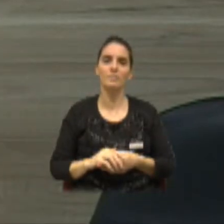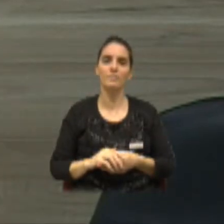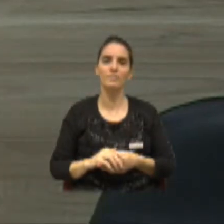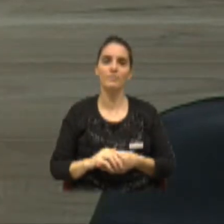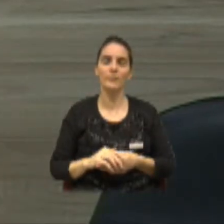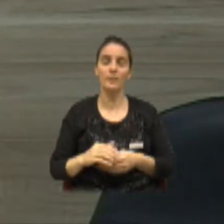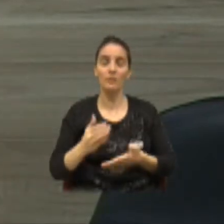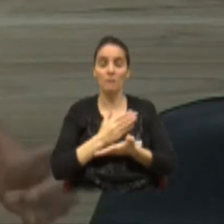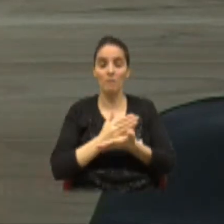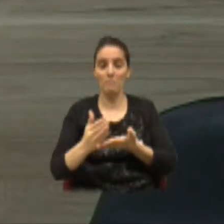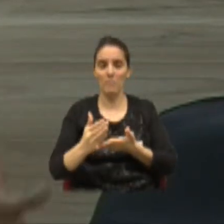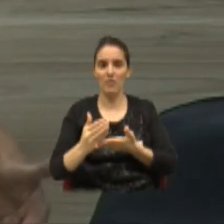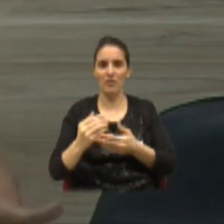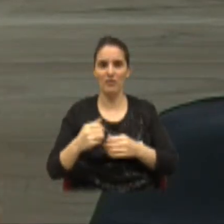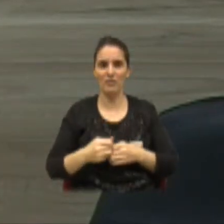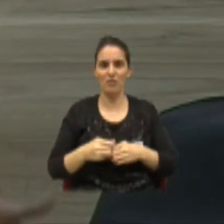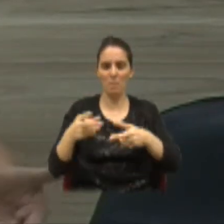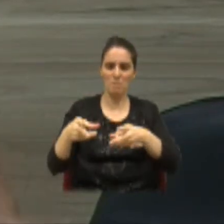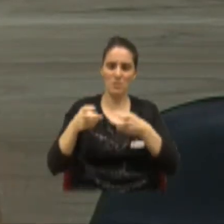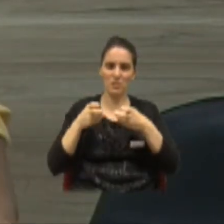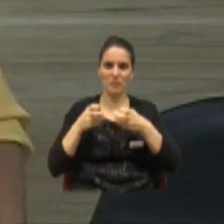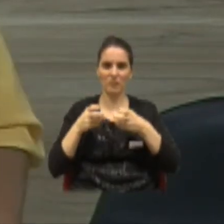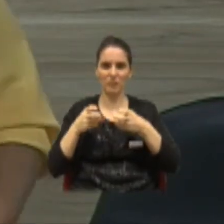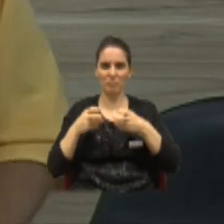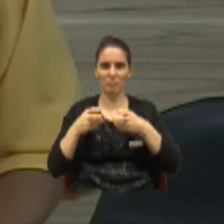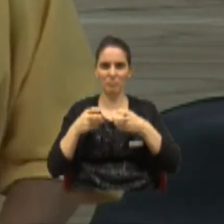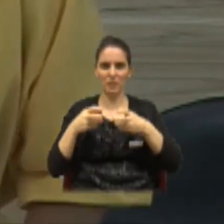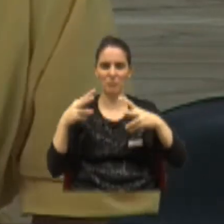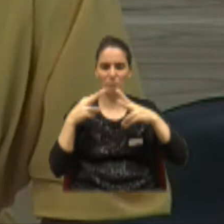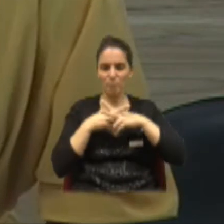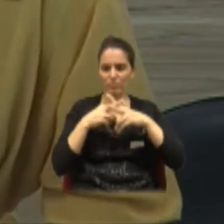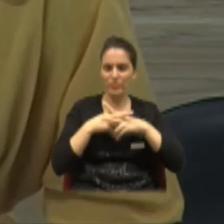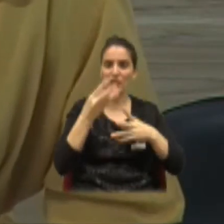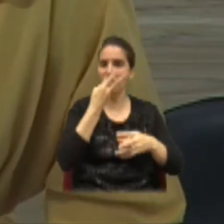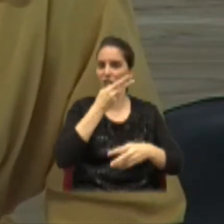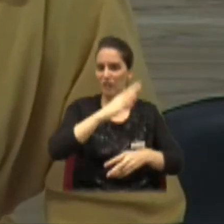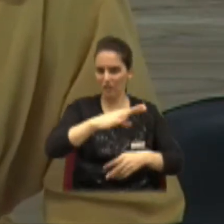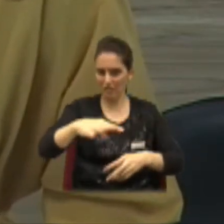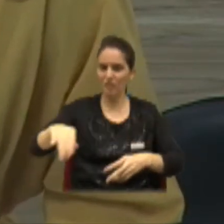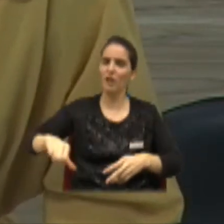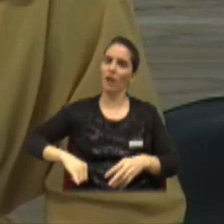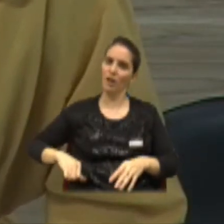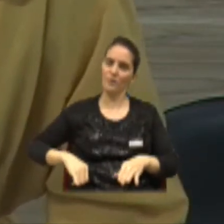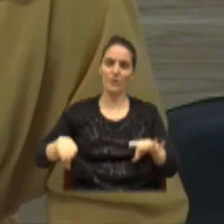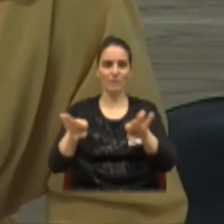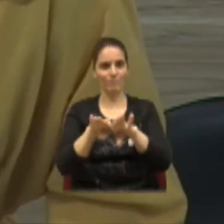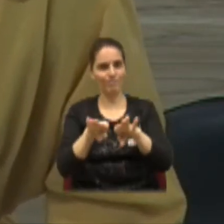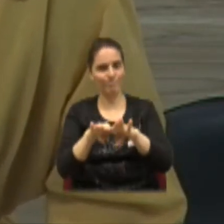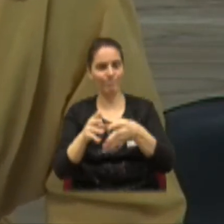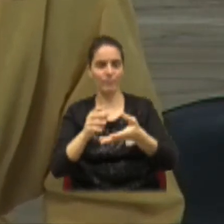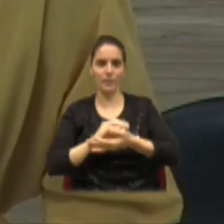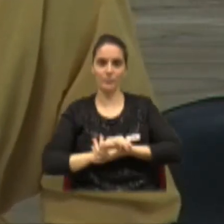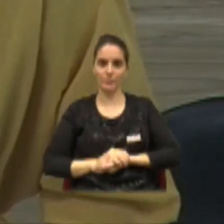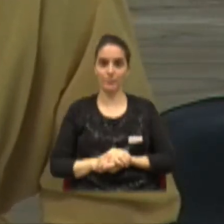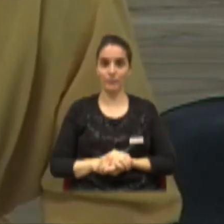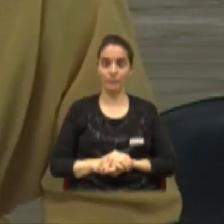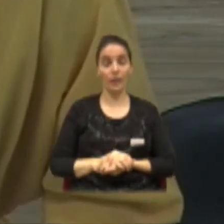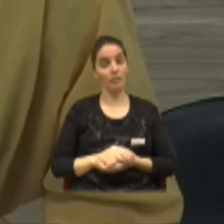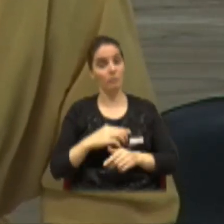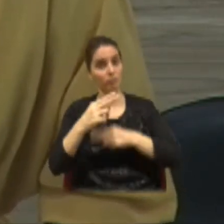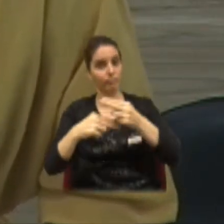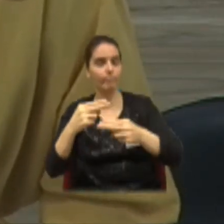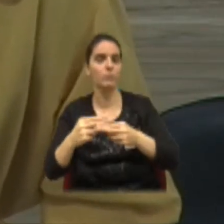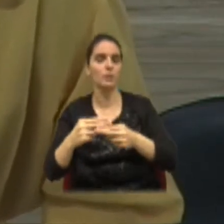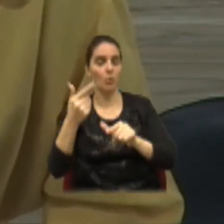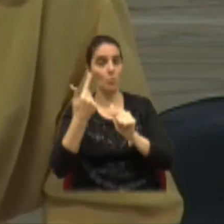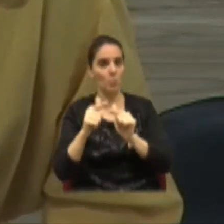mais e trazendo grande sofrimento a essa criança também. Então, são pontos extremamente